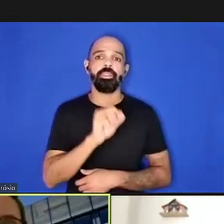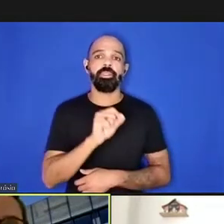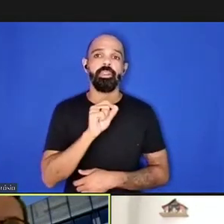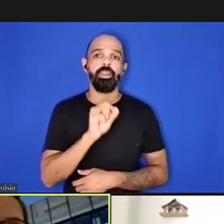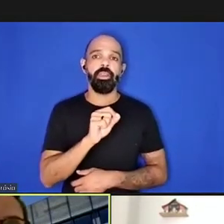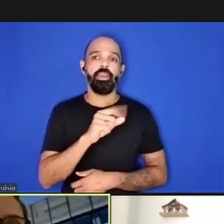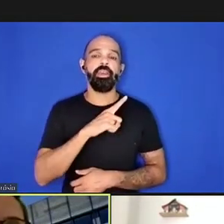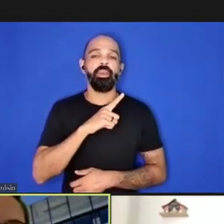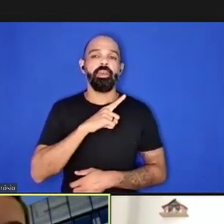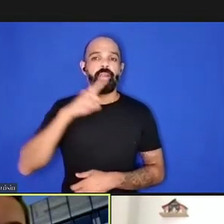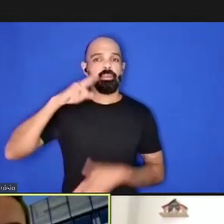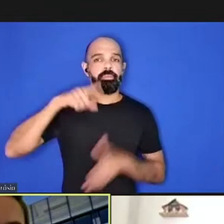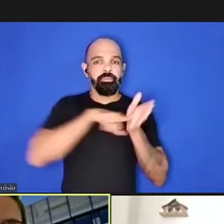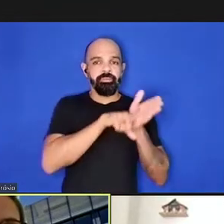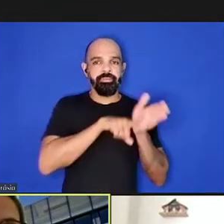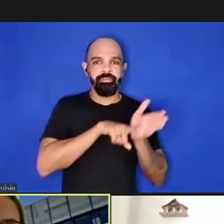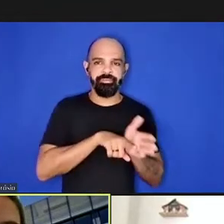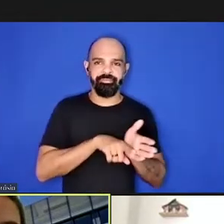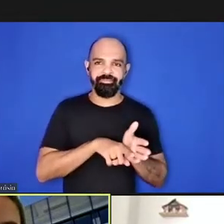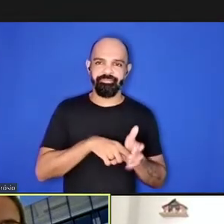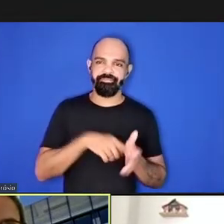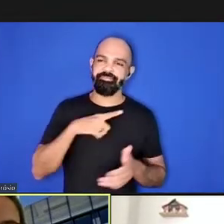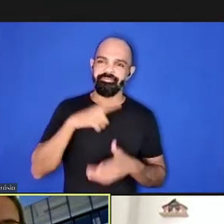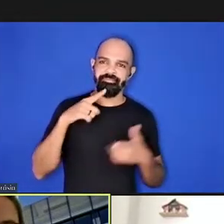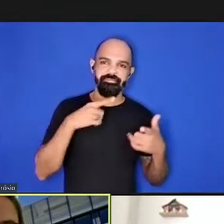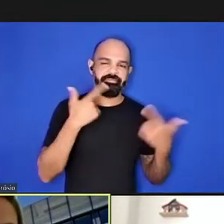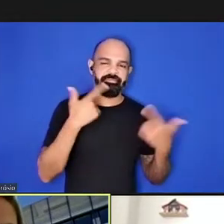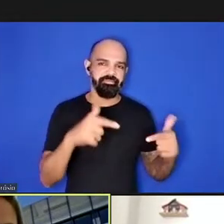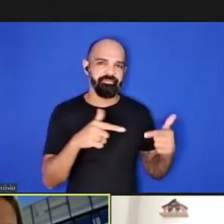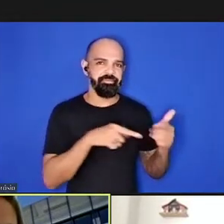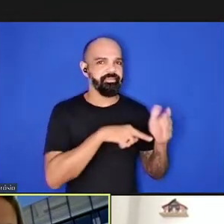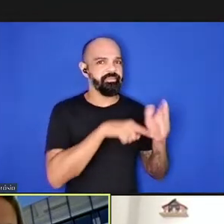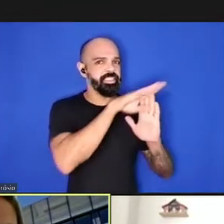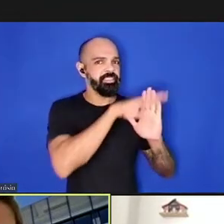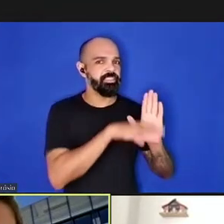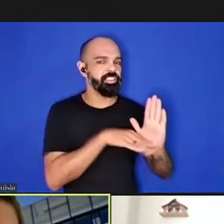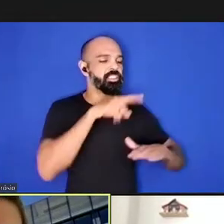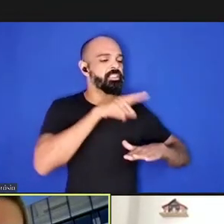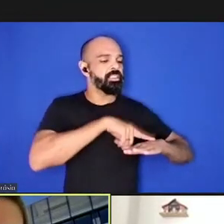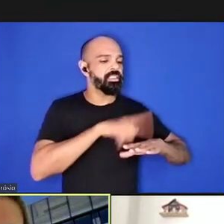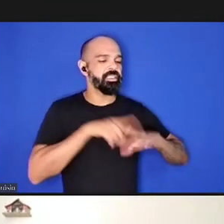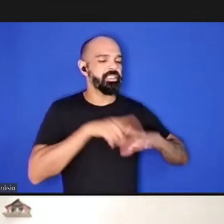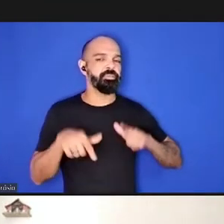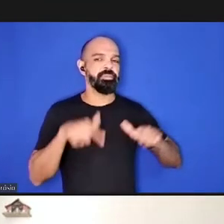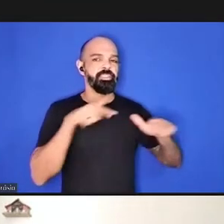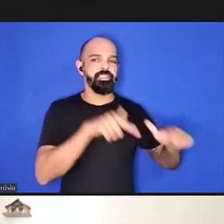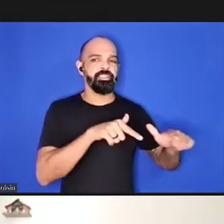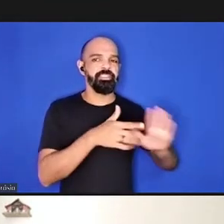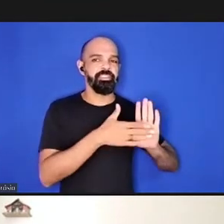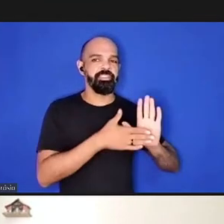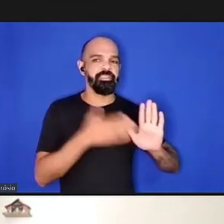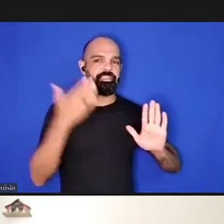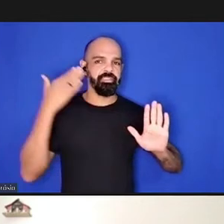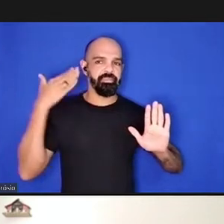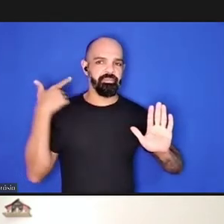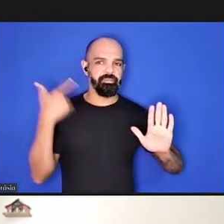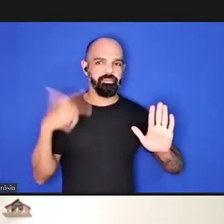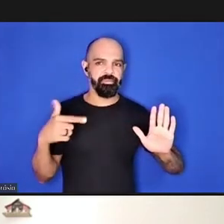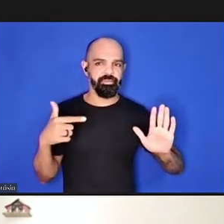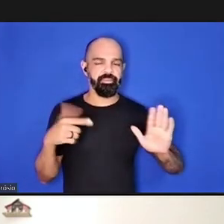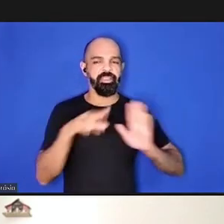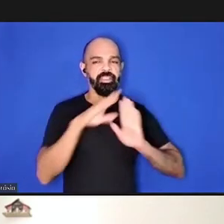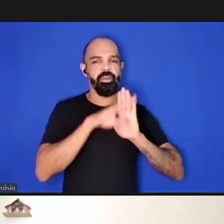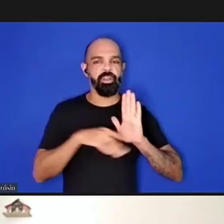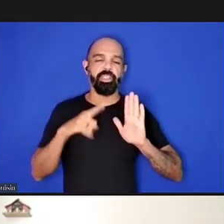que não tem nenhum requisito relativo a tempo da última titulação do proponente, né? Muitos programas têm esse critério